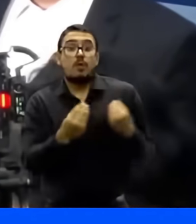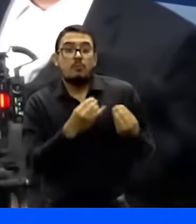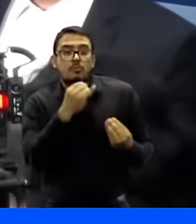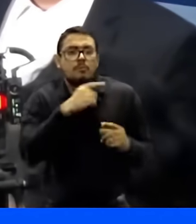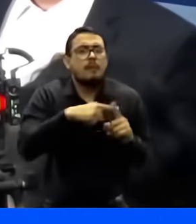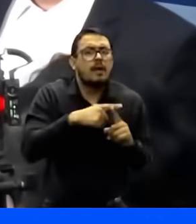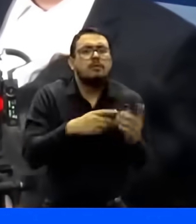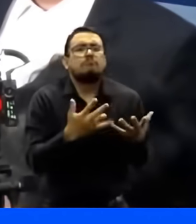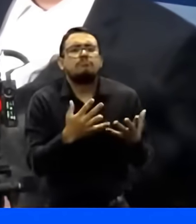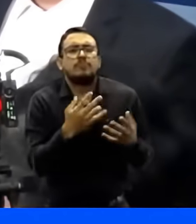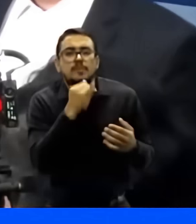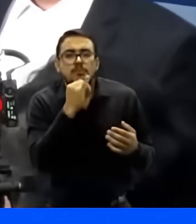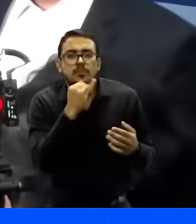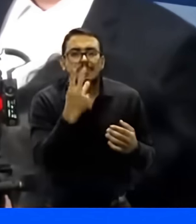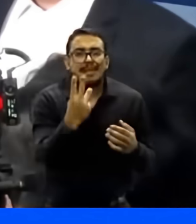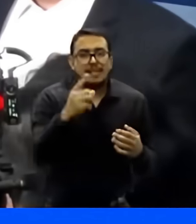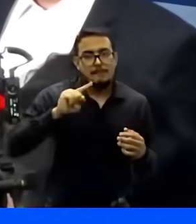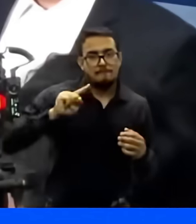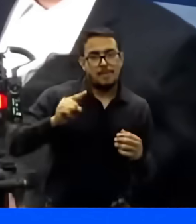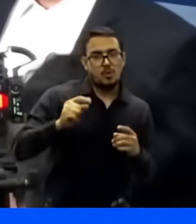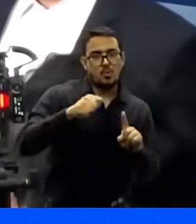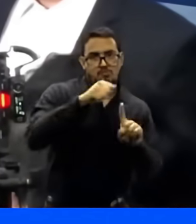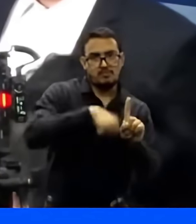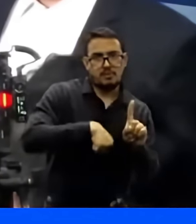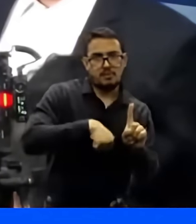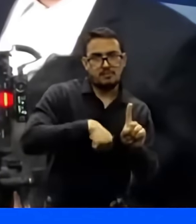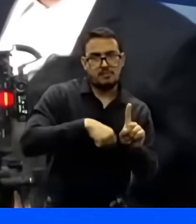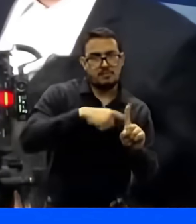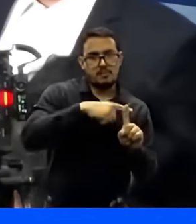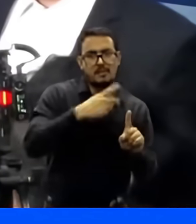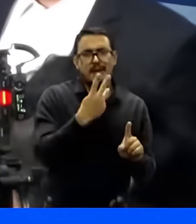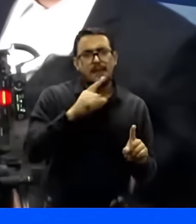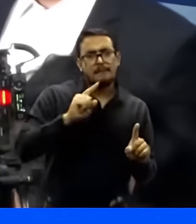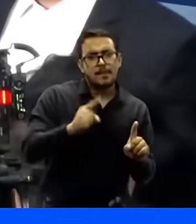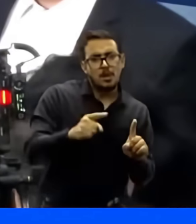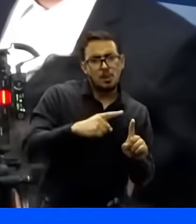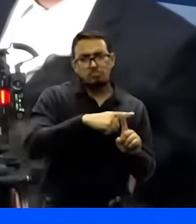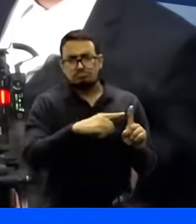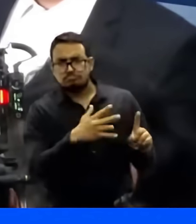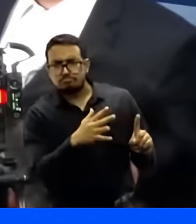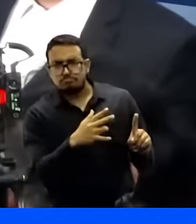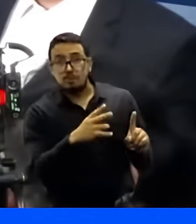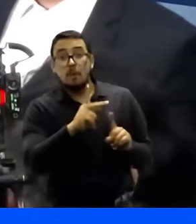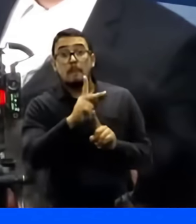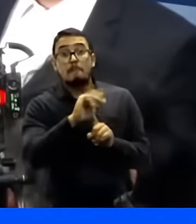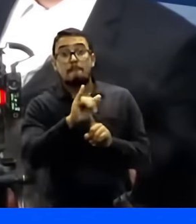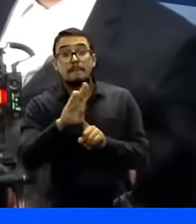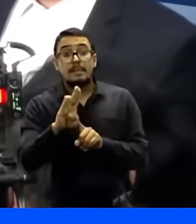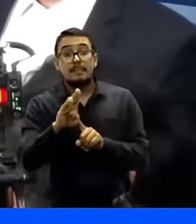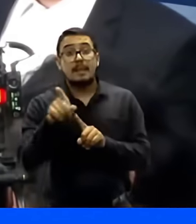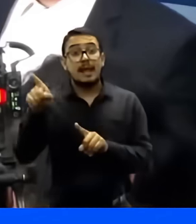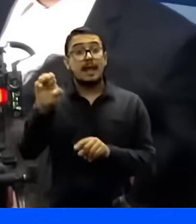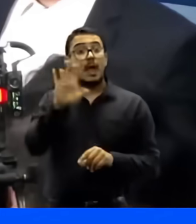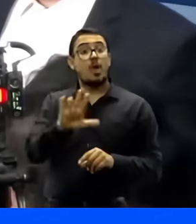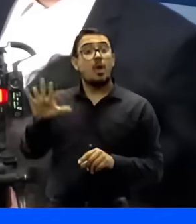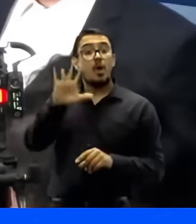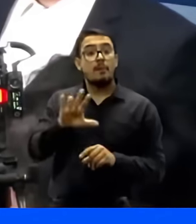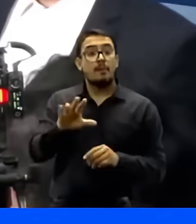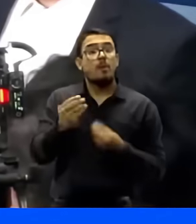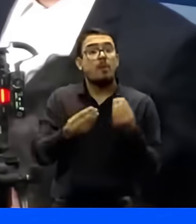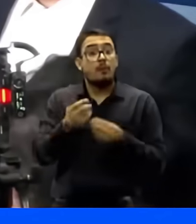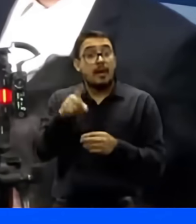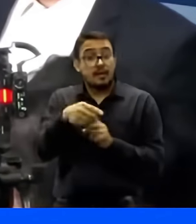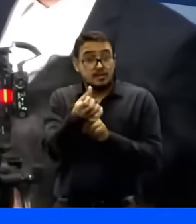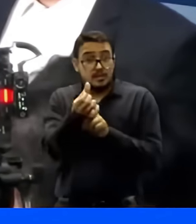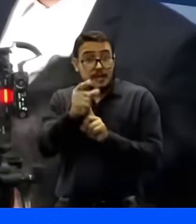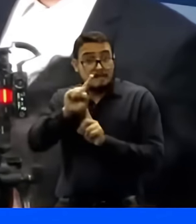Portanto, essa é a média da classe média. Qual é a média do PIB ideal da Europa? 6 mil.